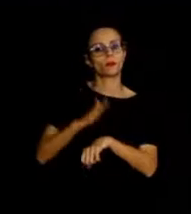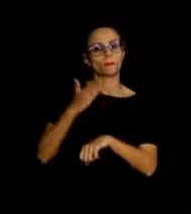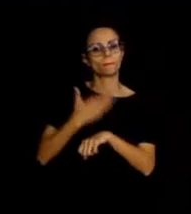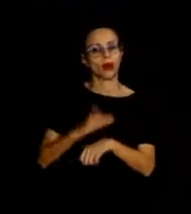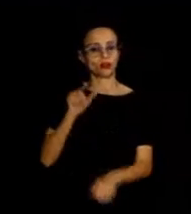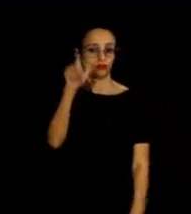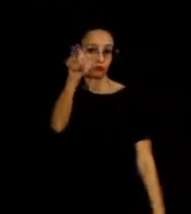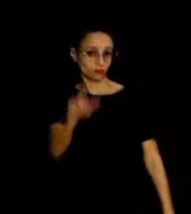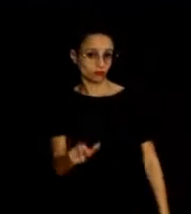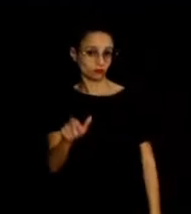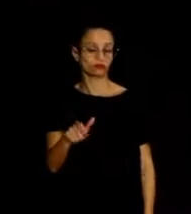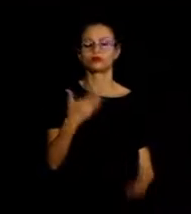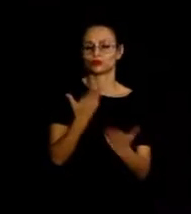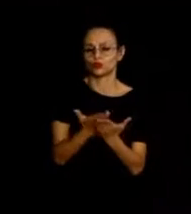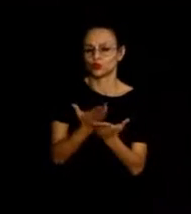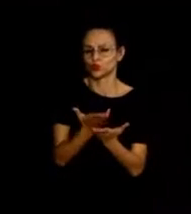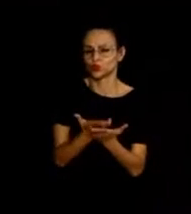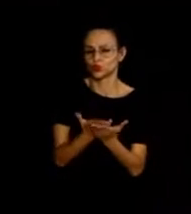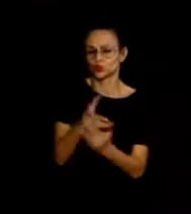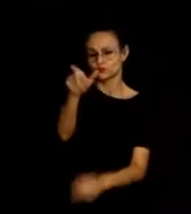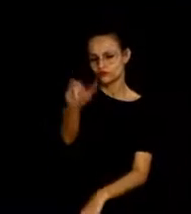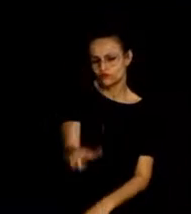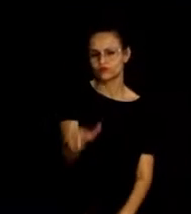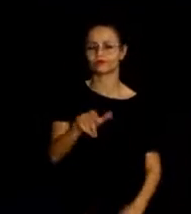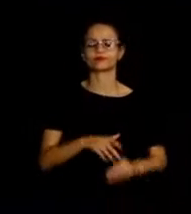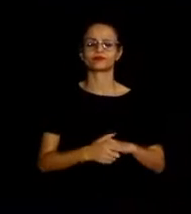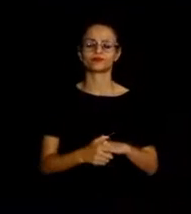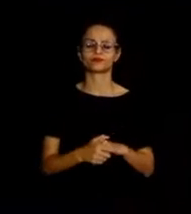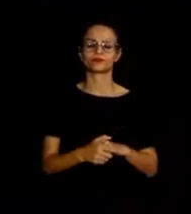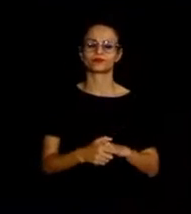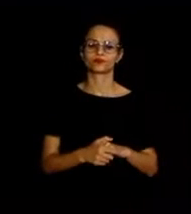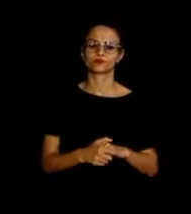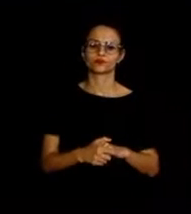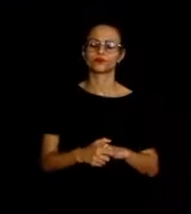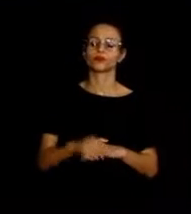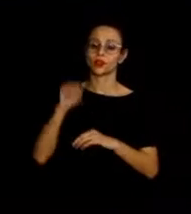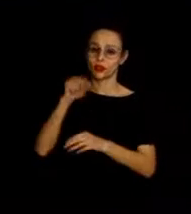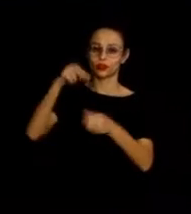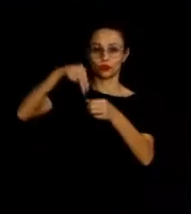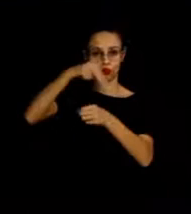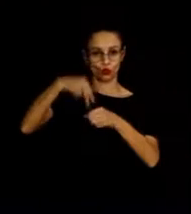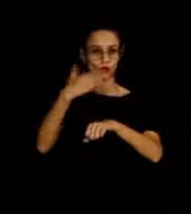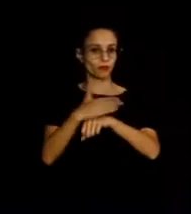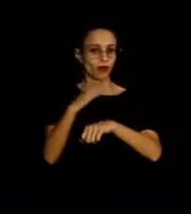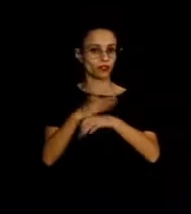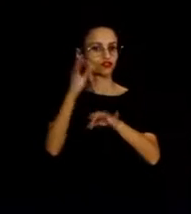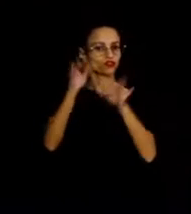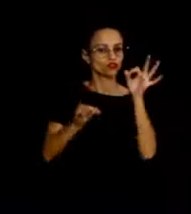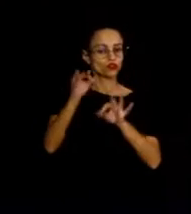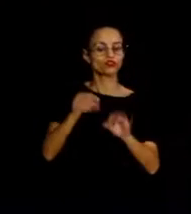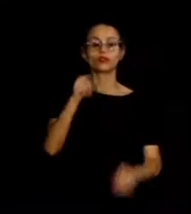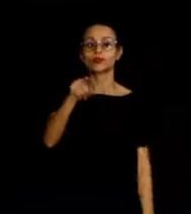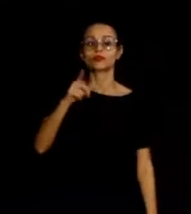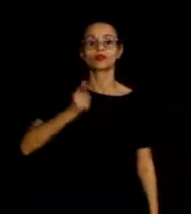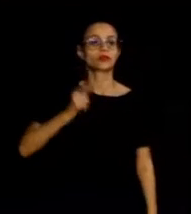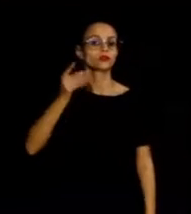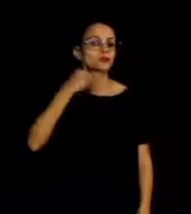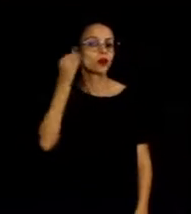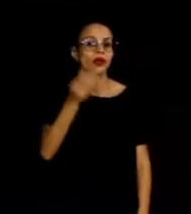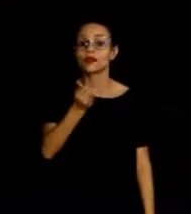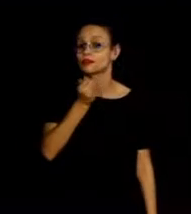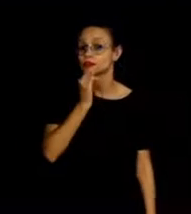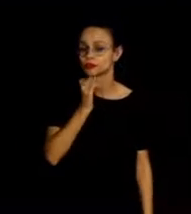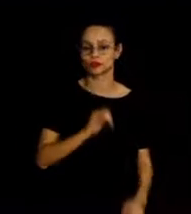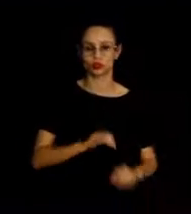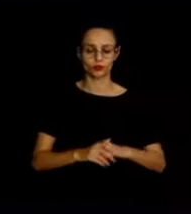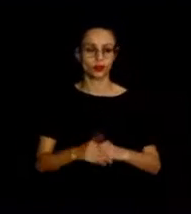Estudante todos desenvolvimento prático do Estudante ali no núcleo de prática jurídica você vai ter experiências como